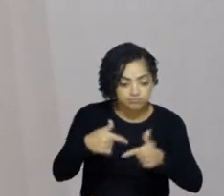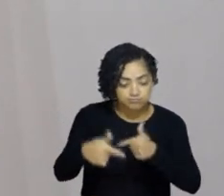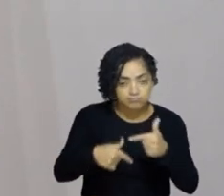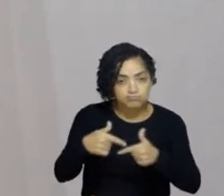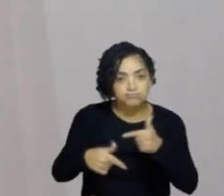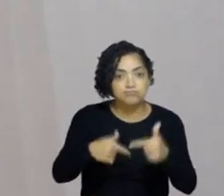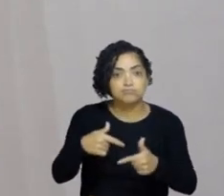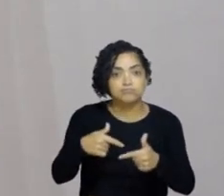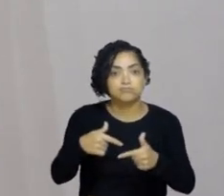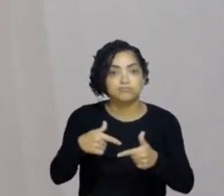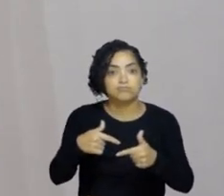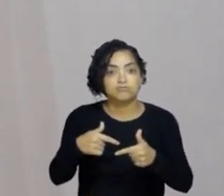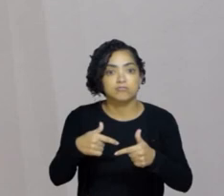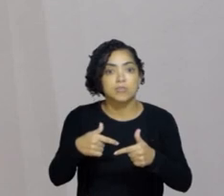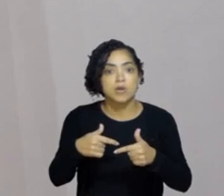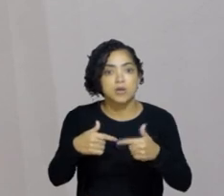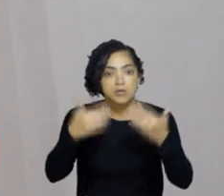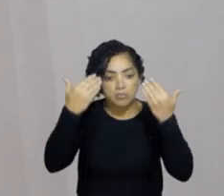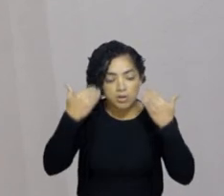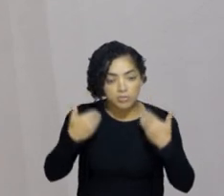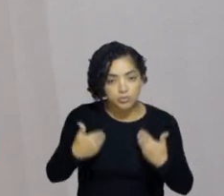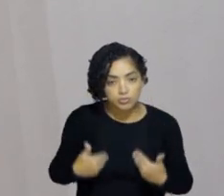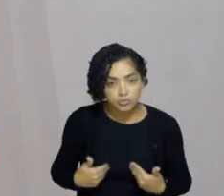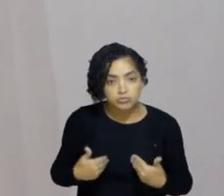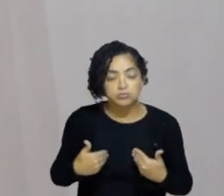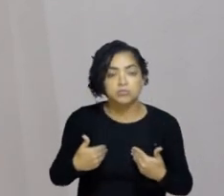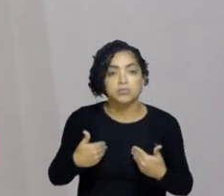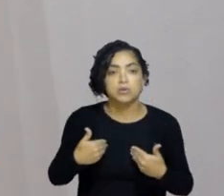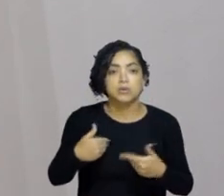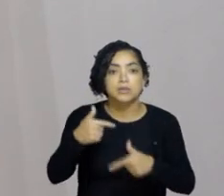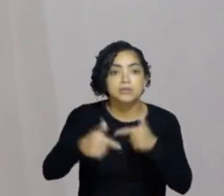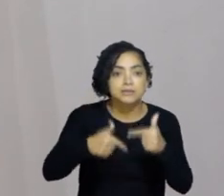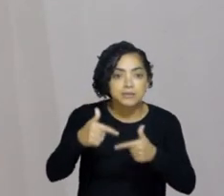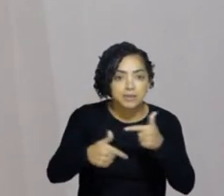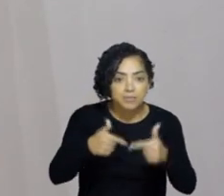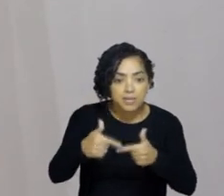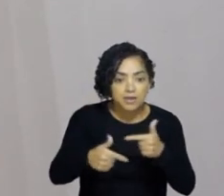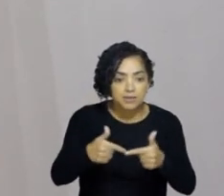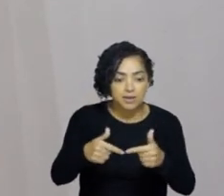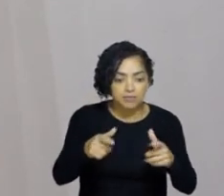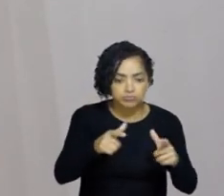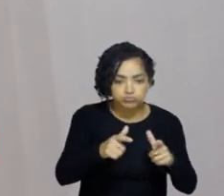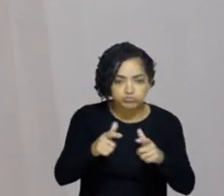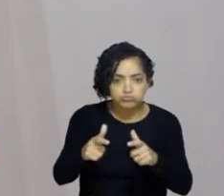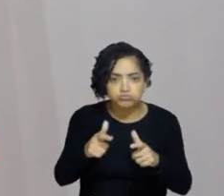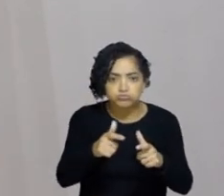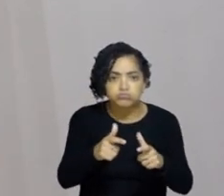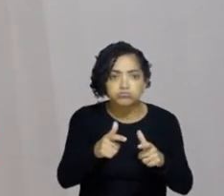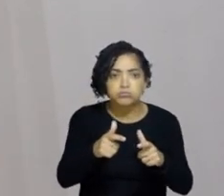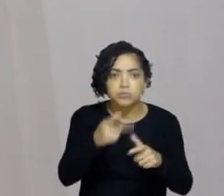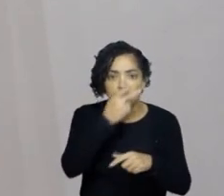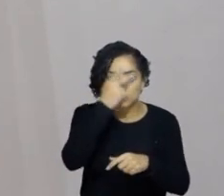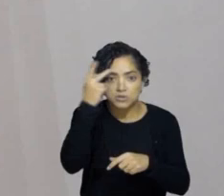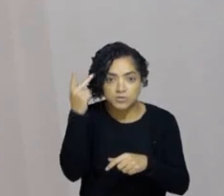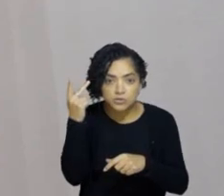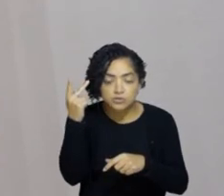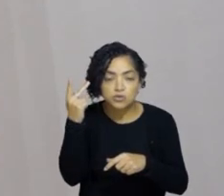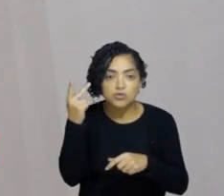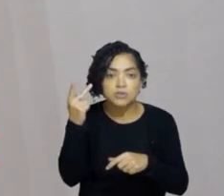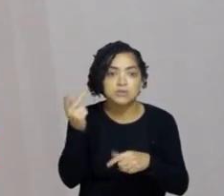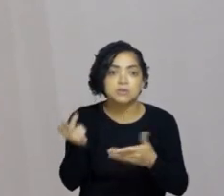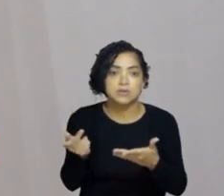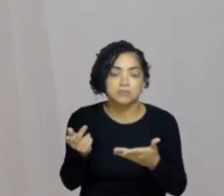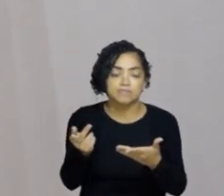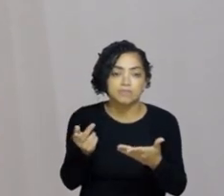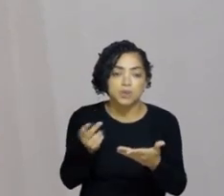para realinhamento energético, trabalhar com esses setores que as pessoas possam realinhar e voltar à sua atividade